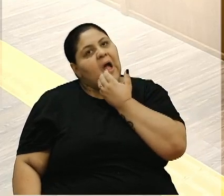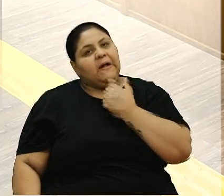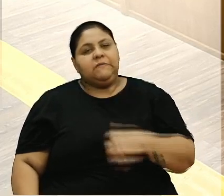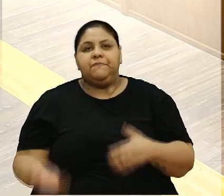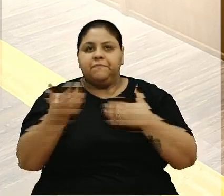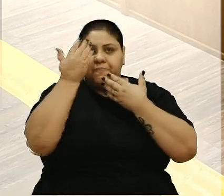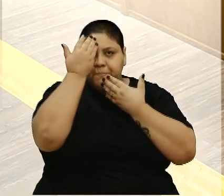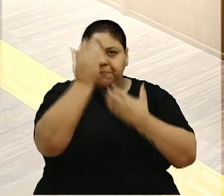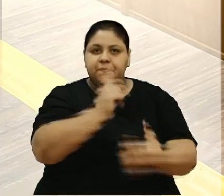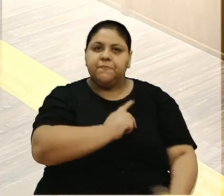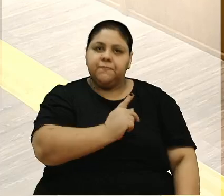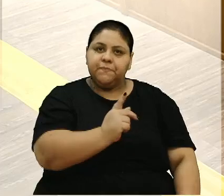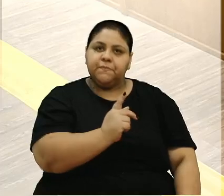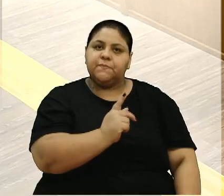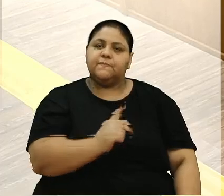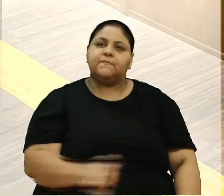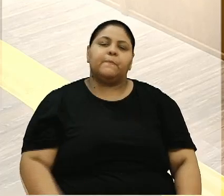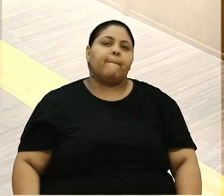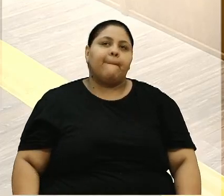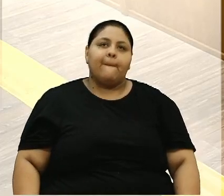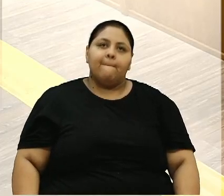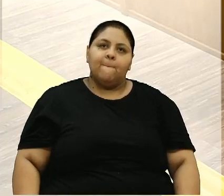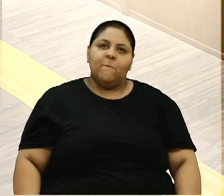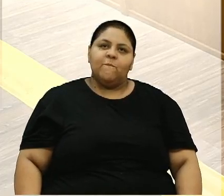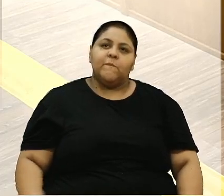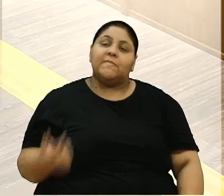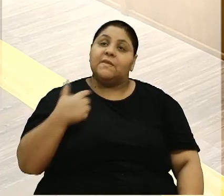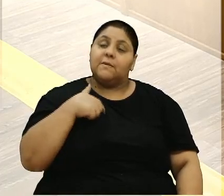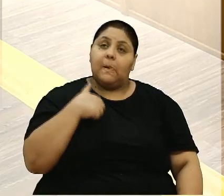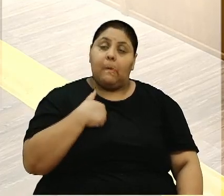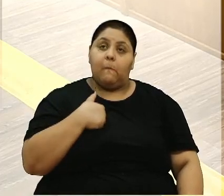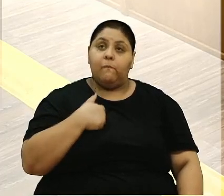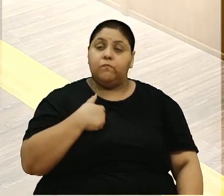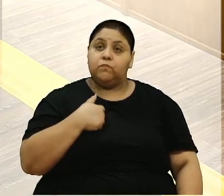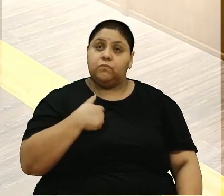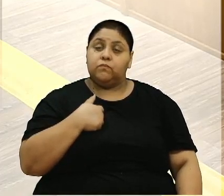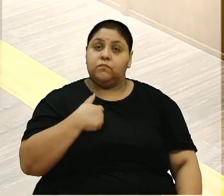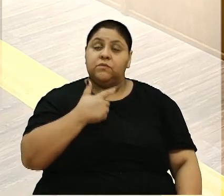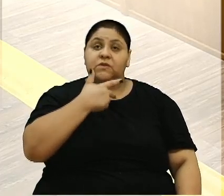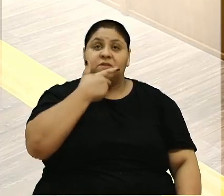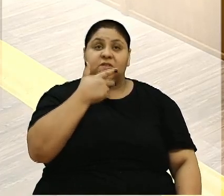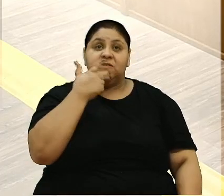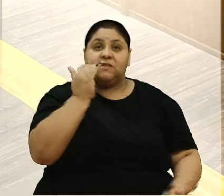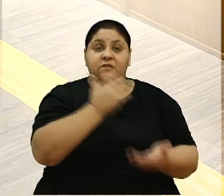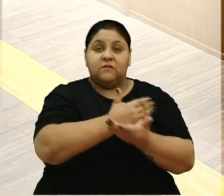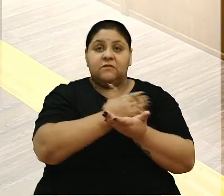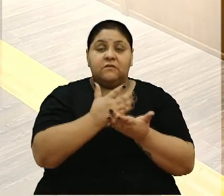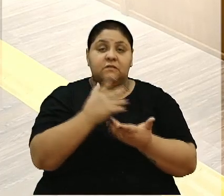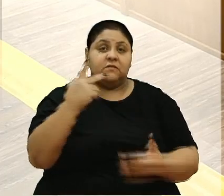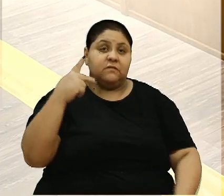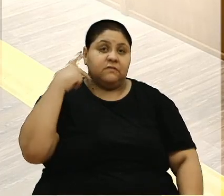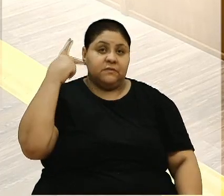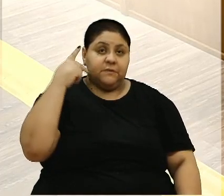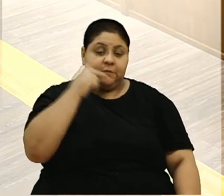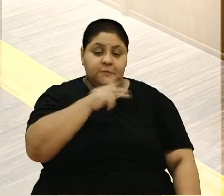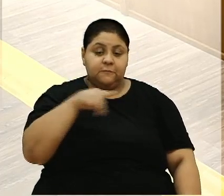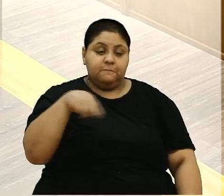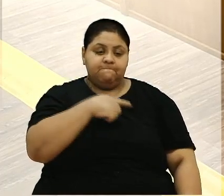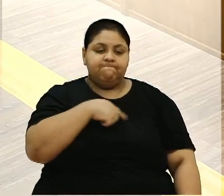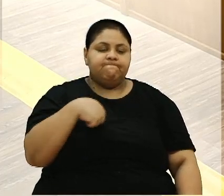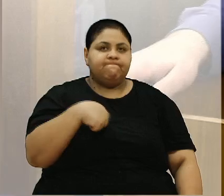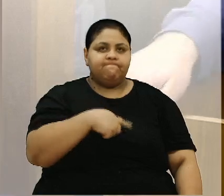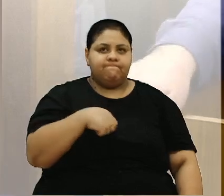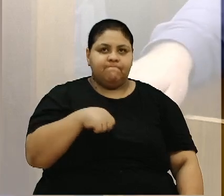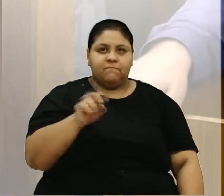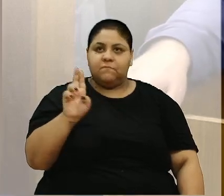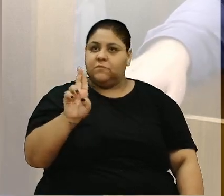Obrigado, presidente. E eu destaco a iniciativa do vereador Zanquim, né? Inclusive no